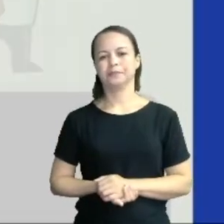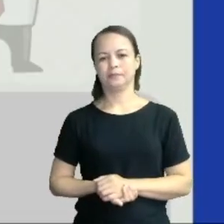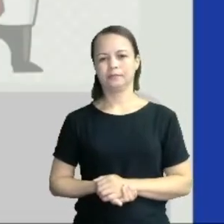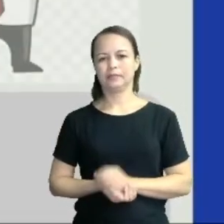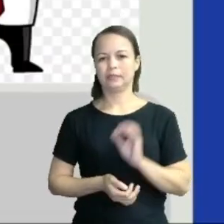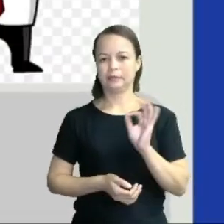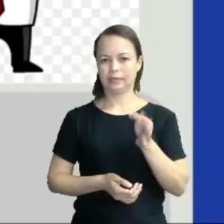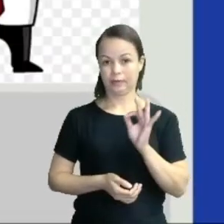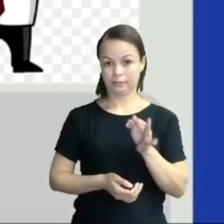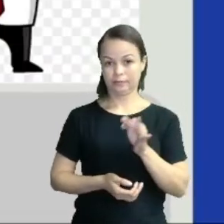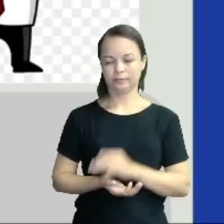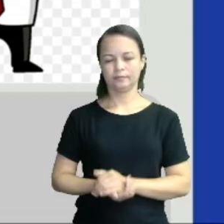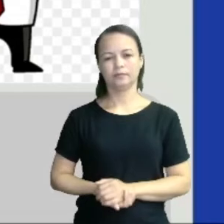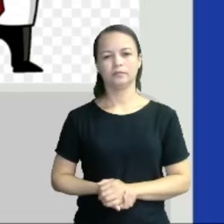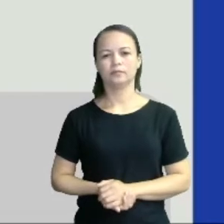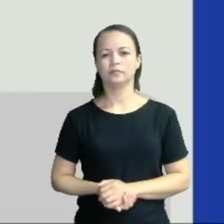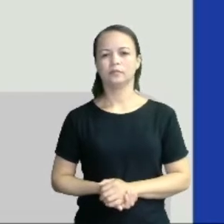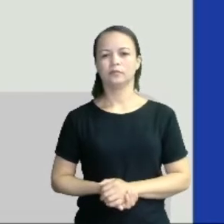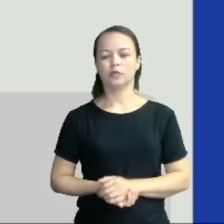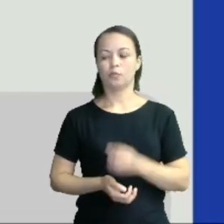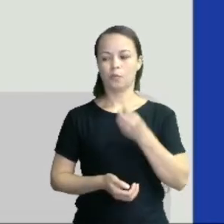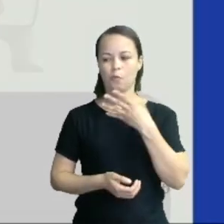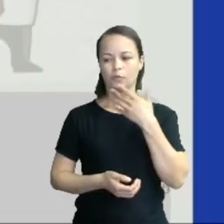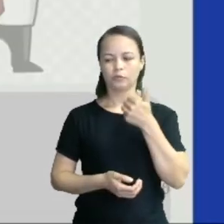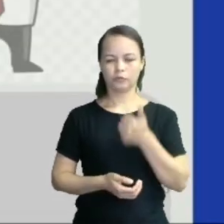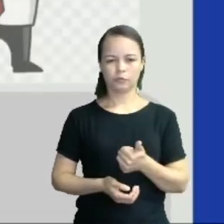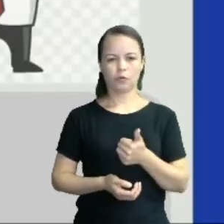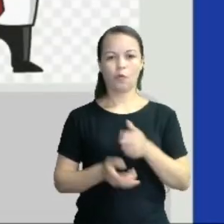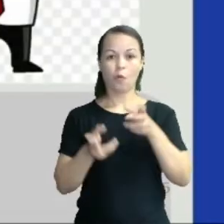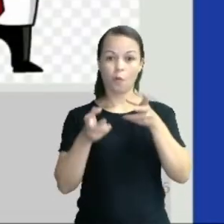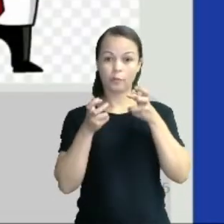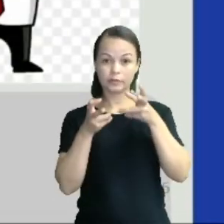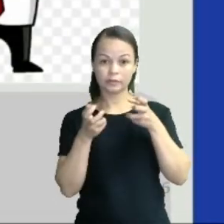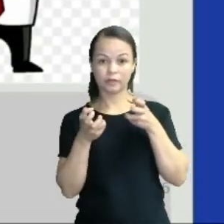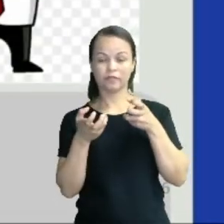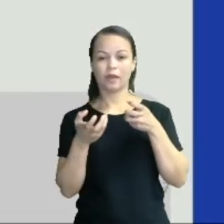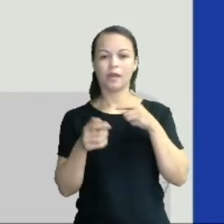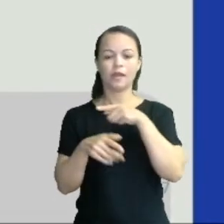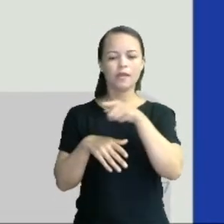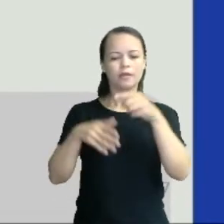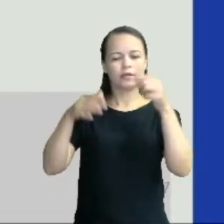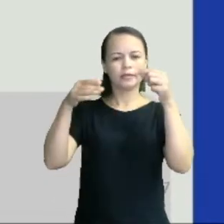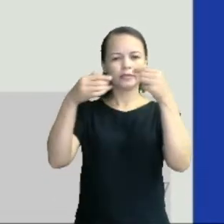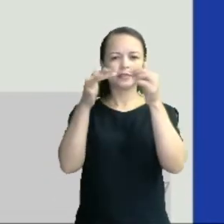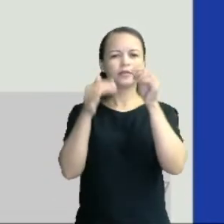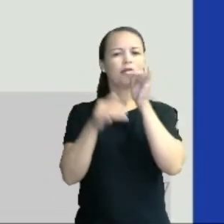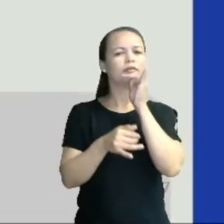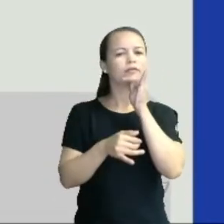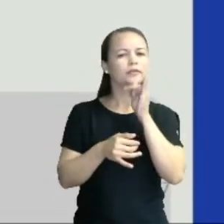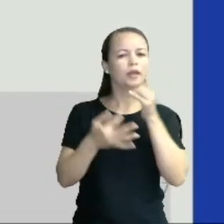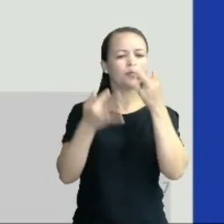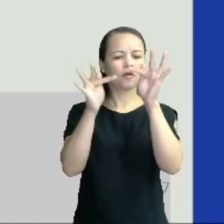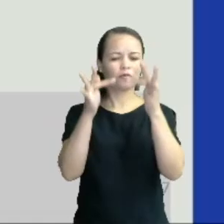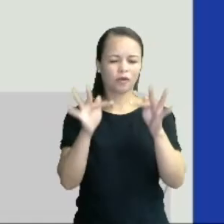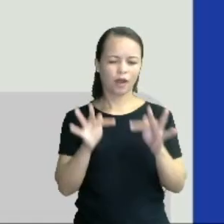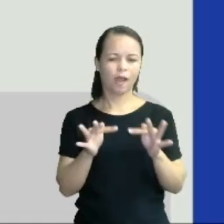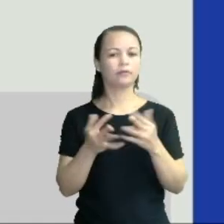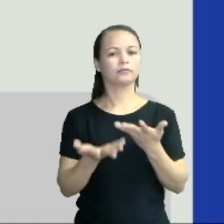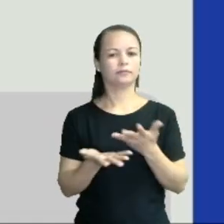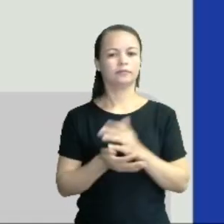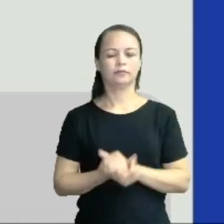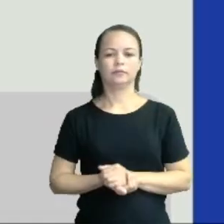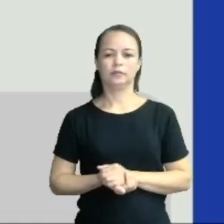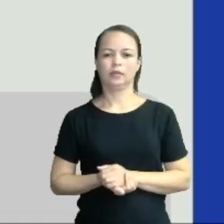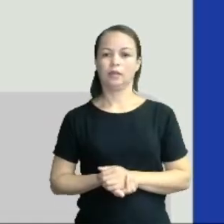diferentes, certo, gente? Muito bom observar esses exemplos em frase.